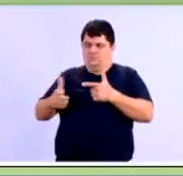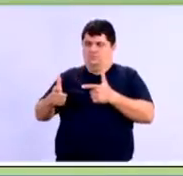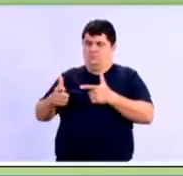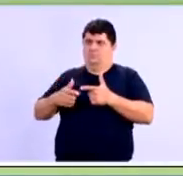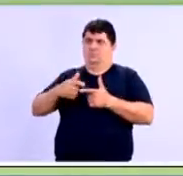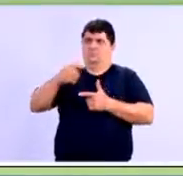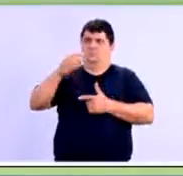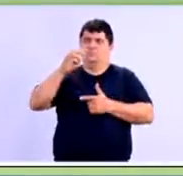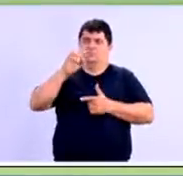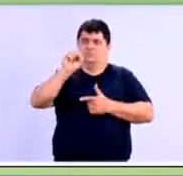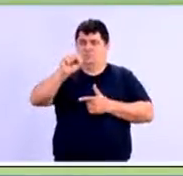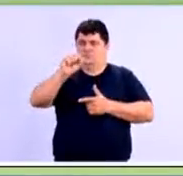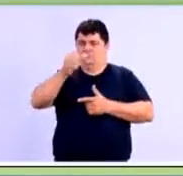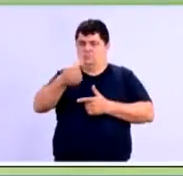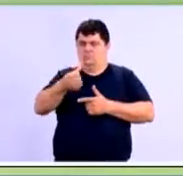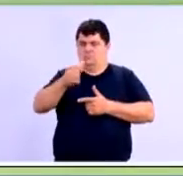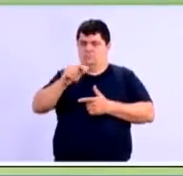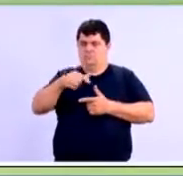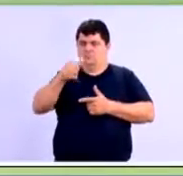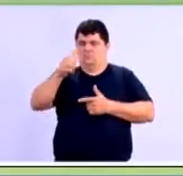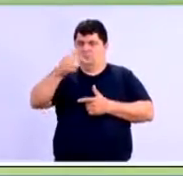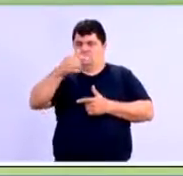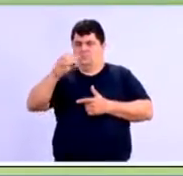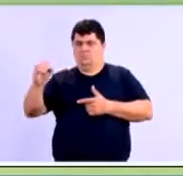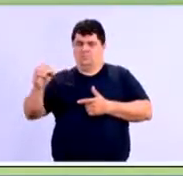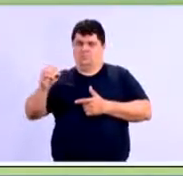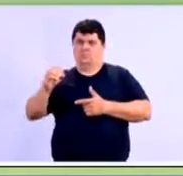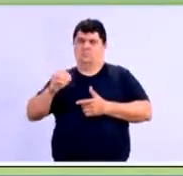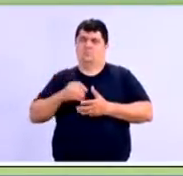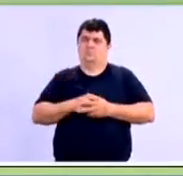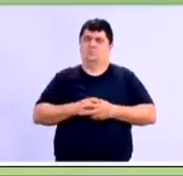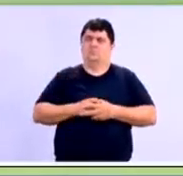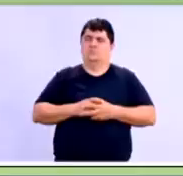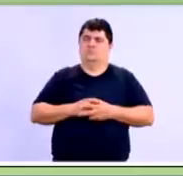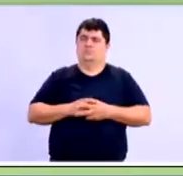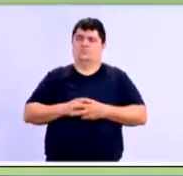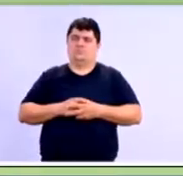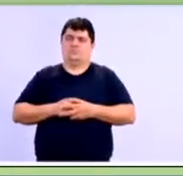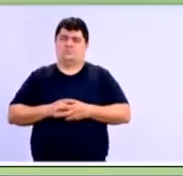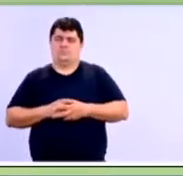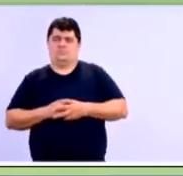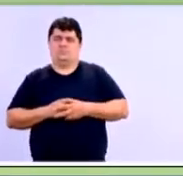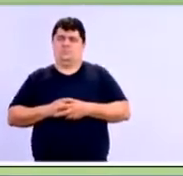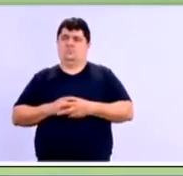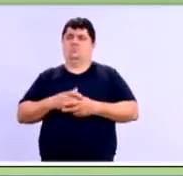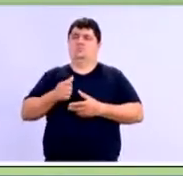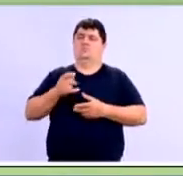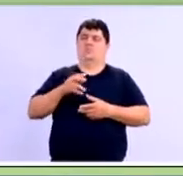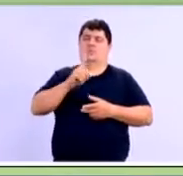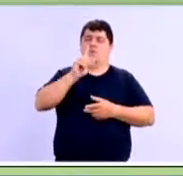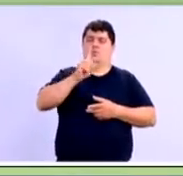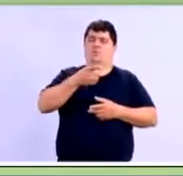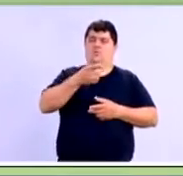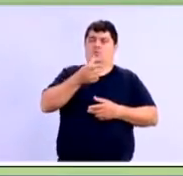pelo meu ativo total, que eu acho que é 700 aqui, no nosso exemplo do livro, vai dar quantos?